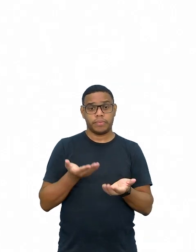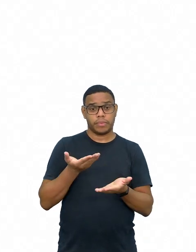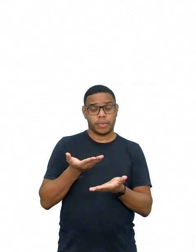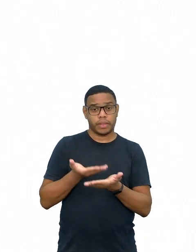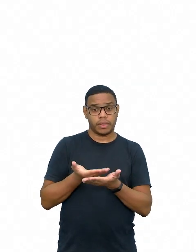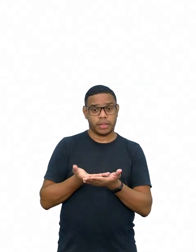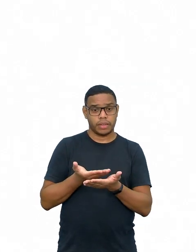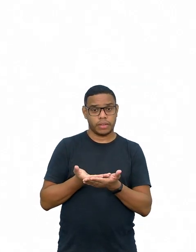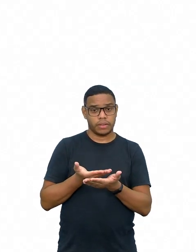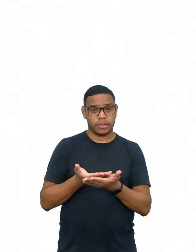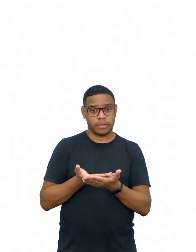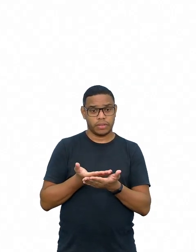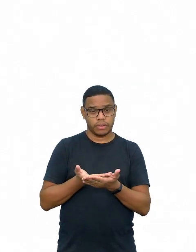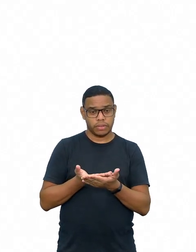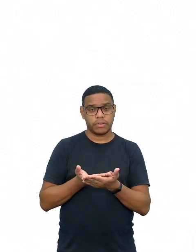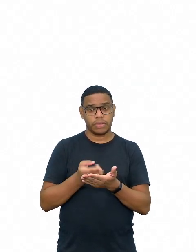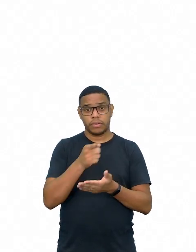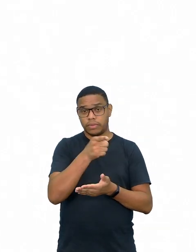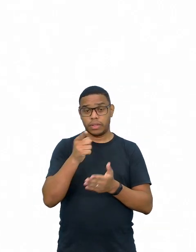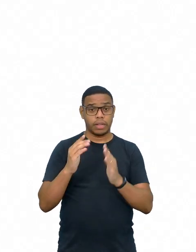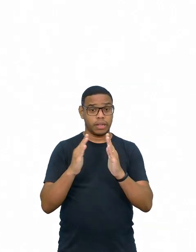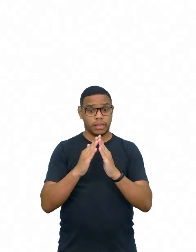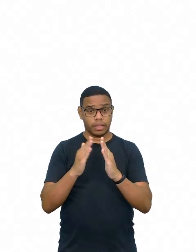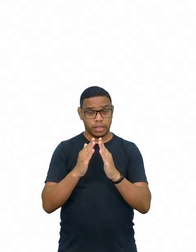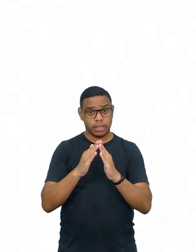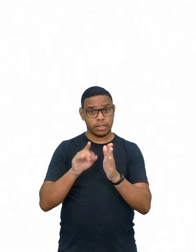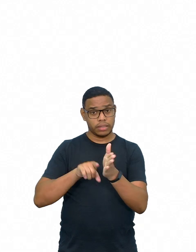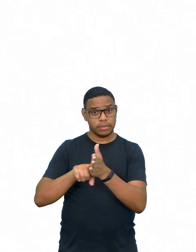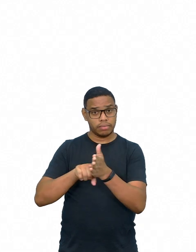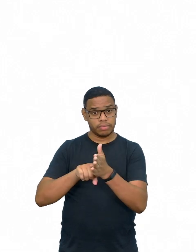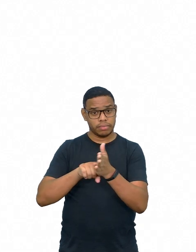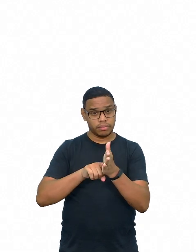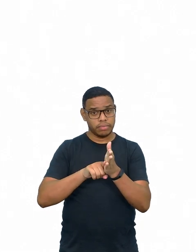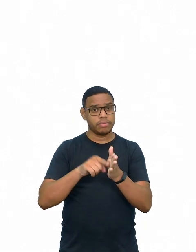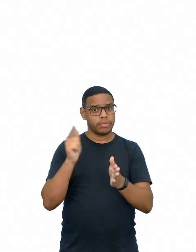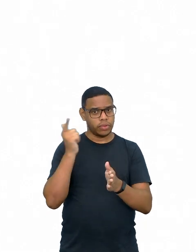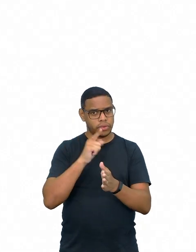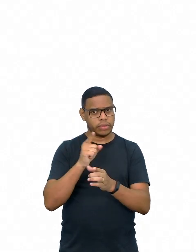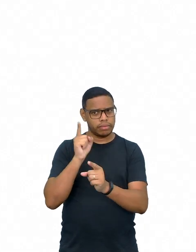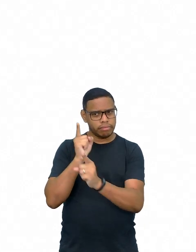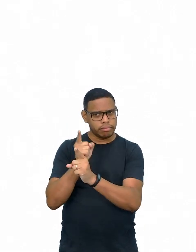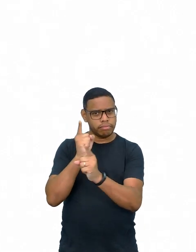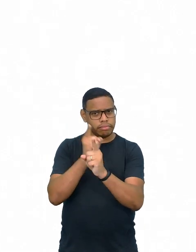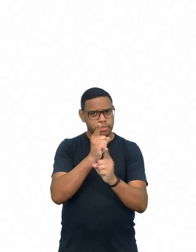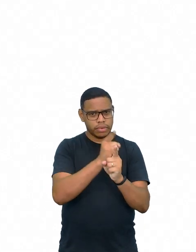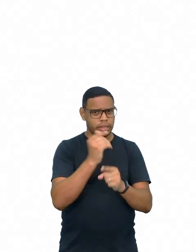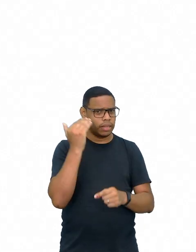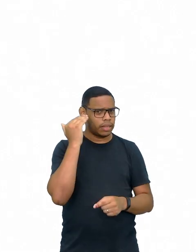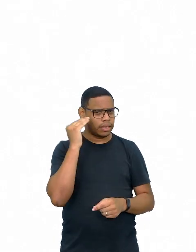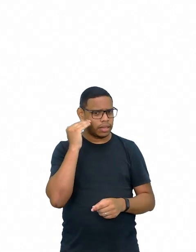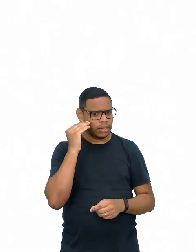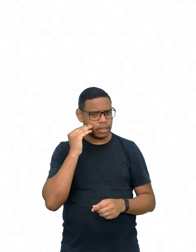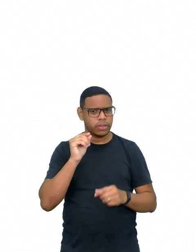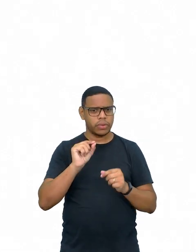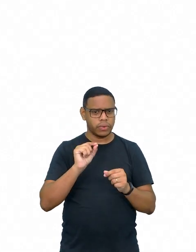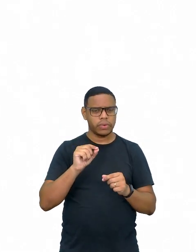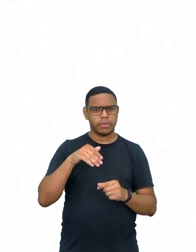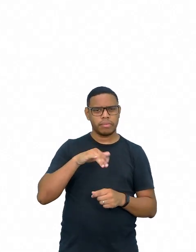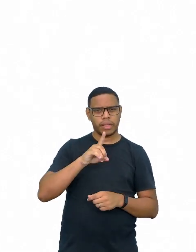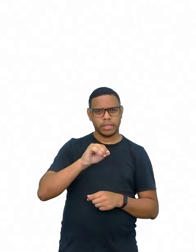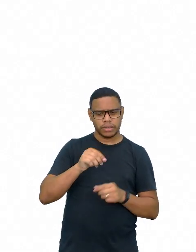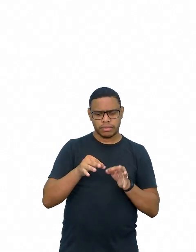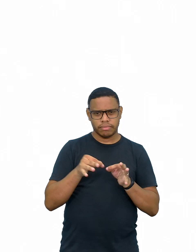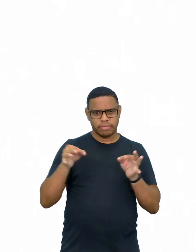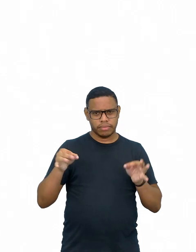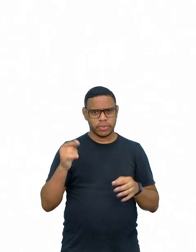aula, em casa, quando eles fizeram a pesquisa, eles conseguiram entender o que era ponto médio e